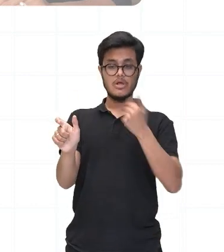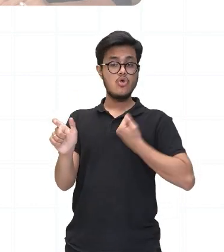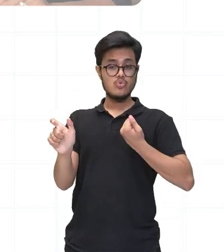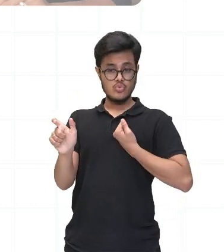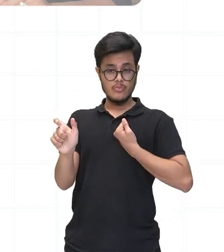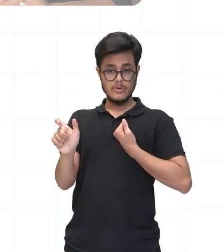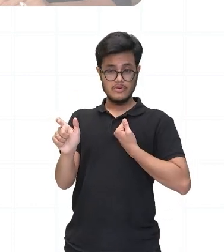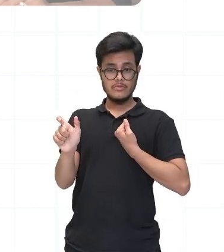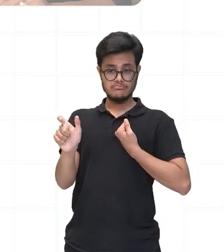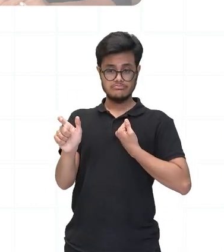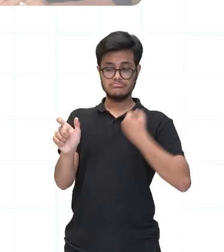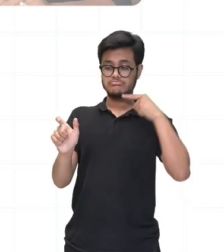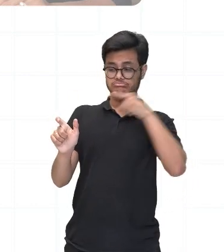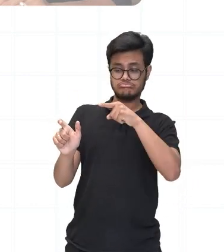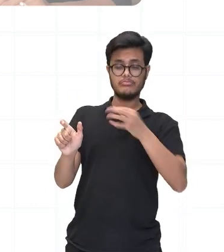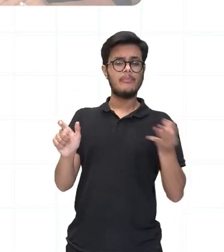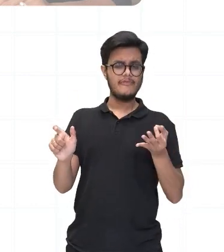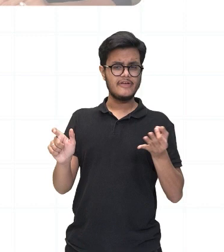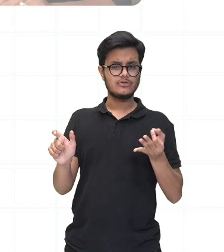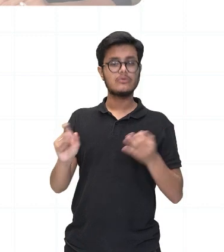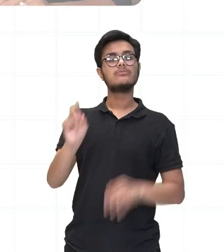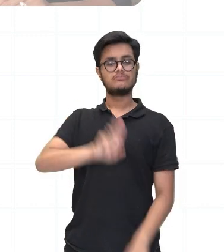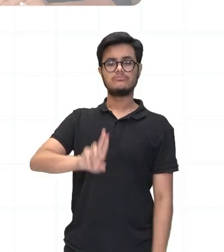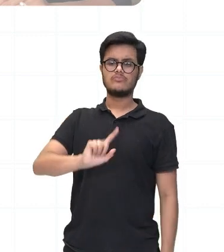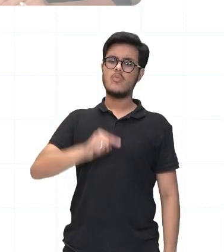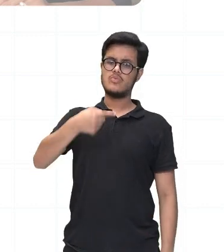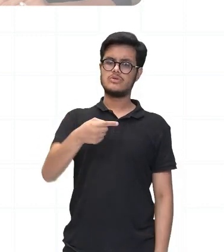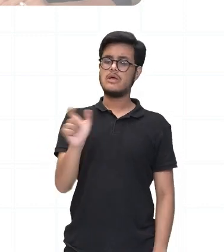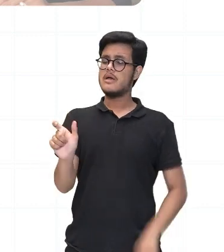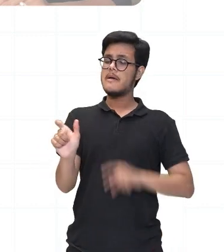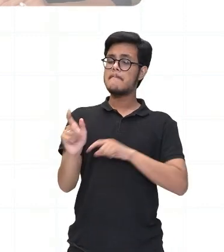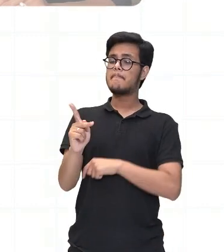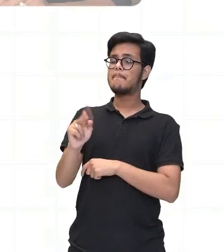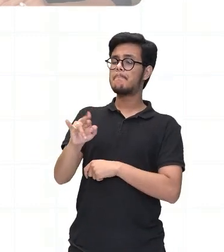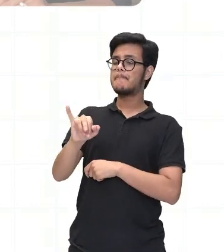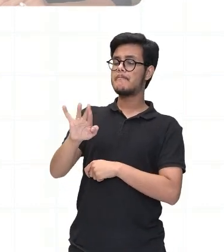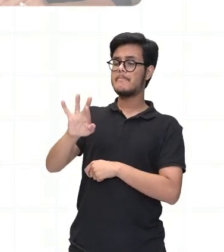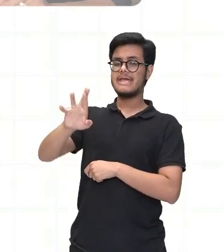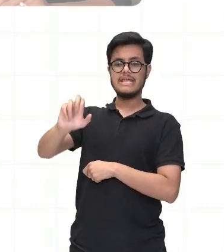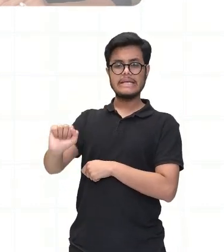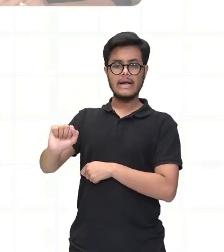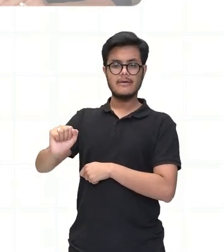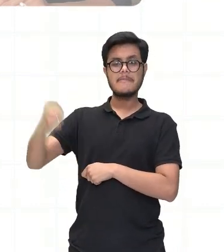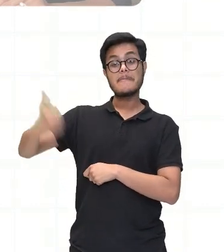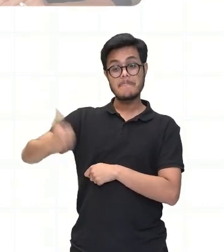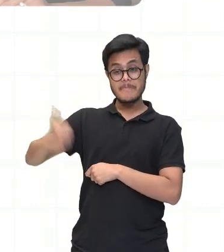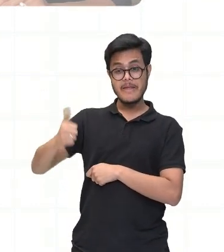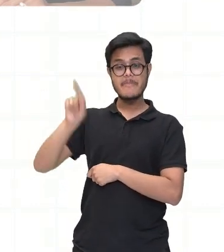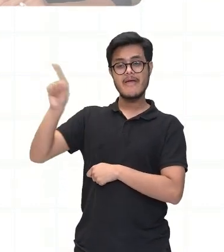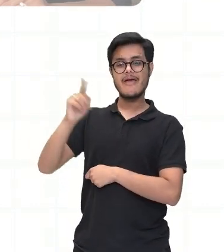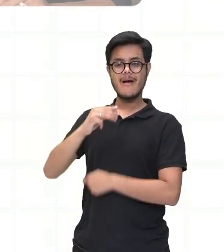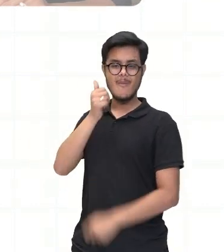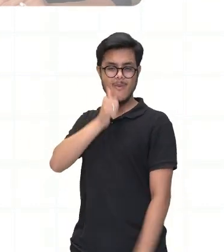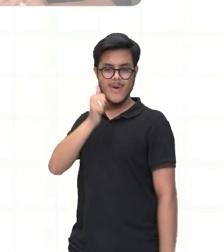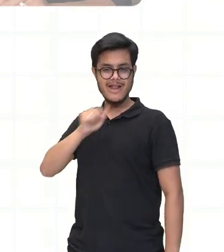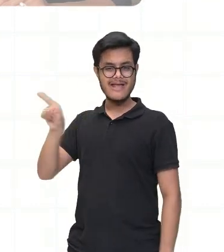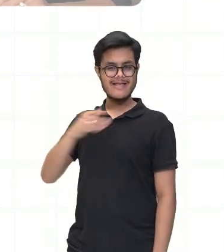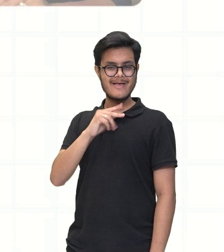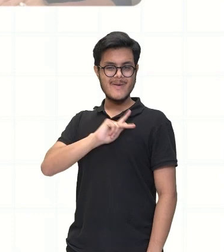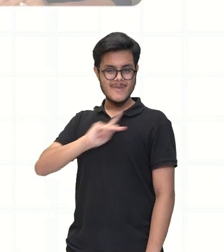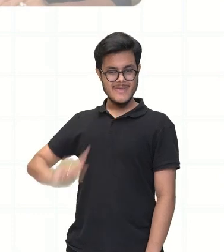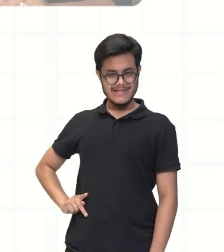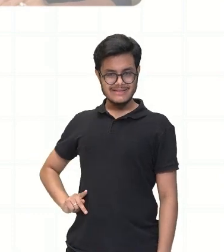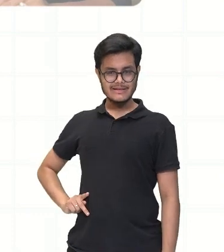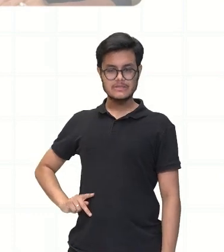Primeiro numeral. Olha só aqui, ó. Primeira dama. Não é um numeral aqui? Nós não temos um numeral? Olha